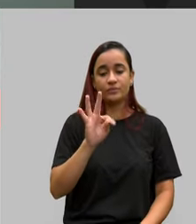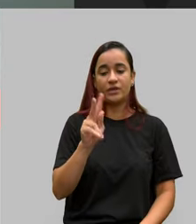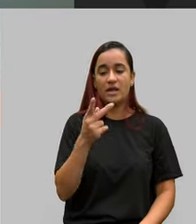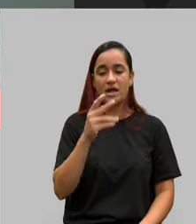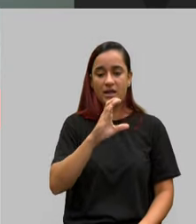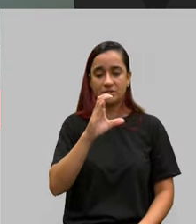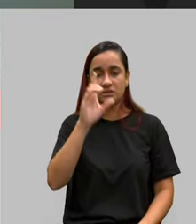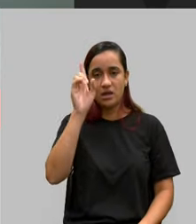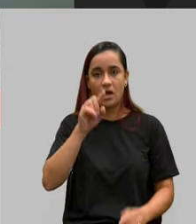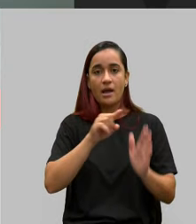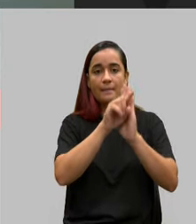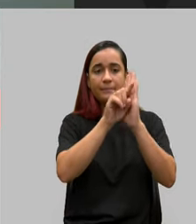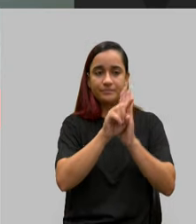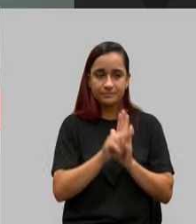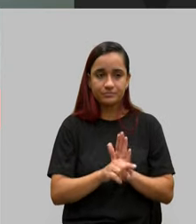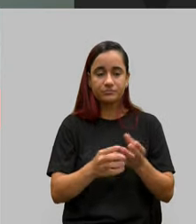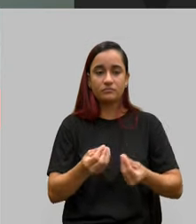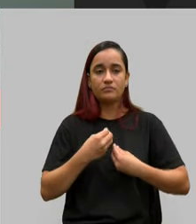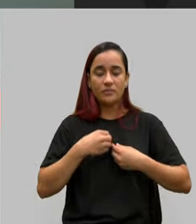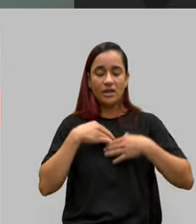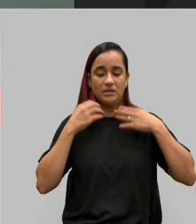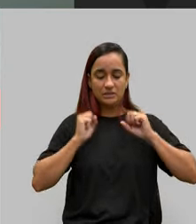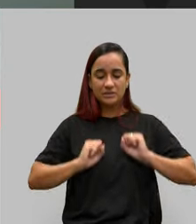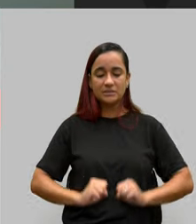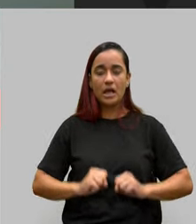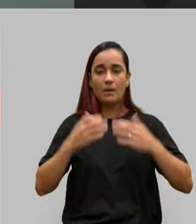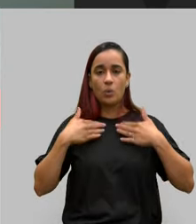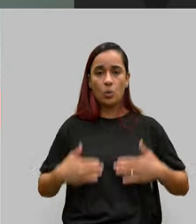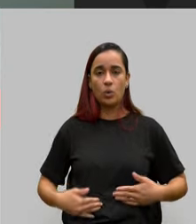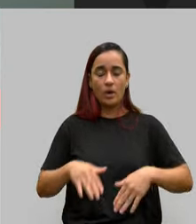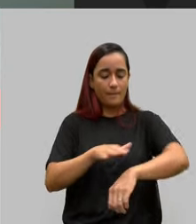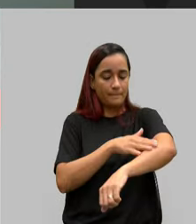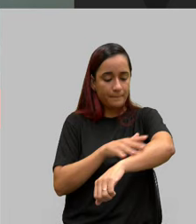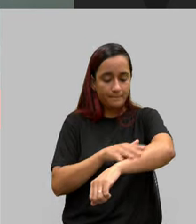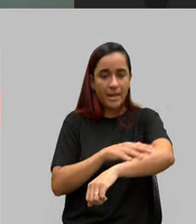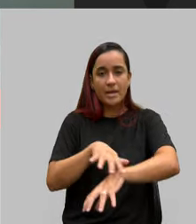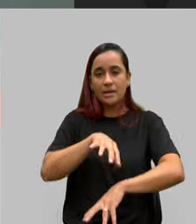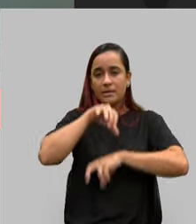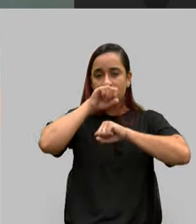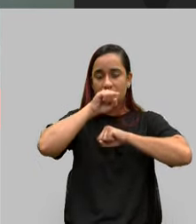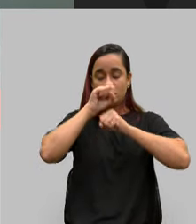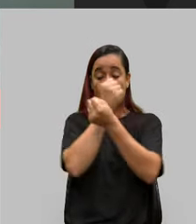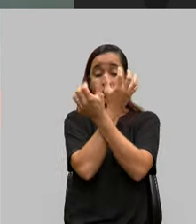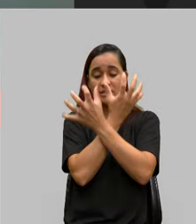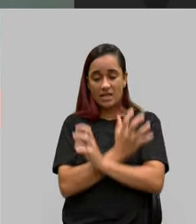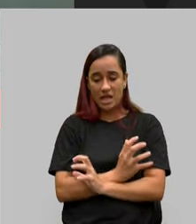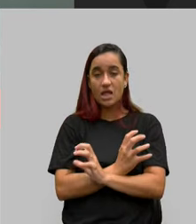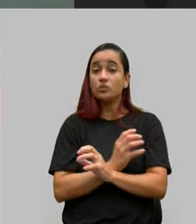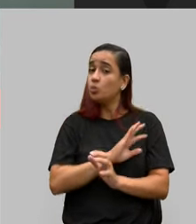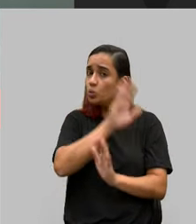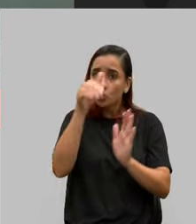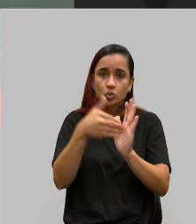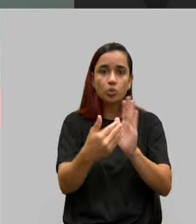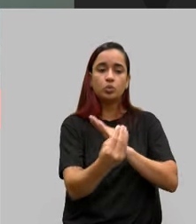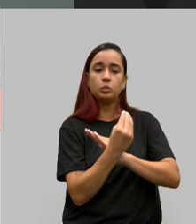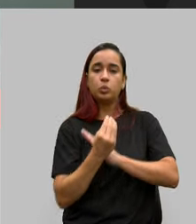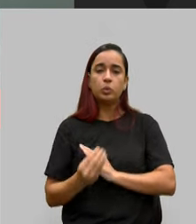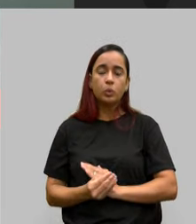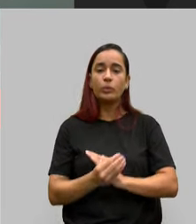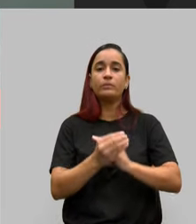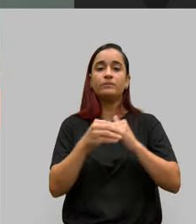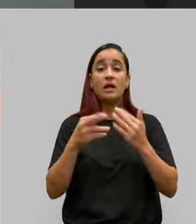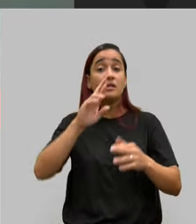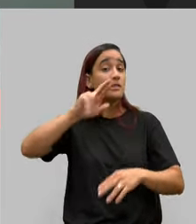no sistema nervoso digestivo na pele pele endócrino respiratório esquelético Não é questão de milagre são